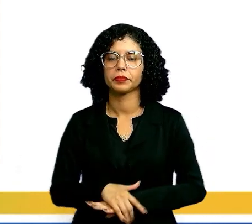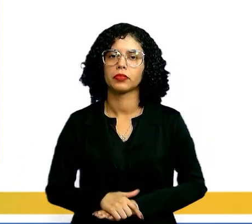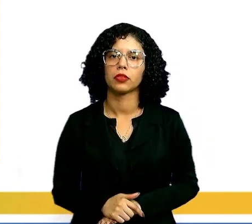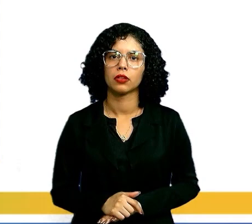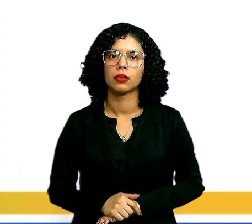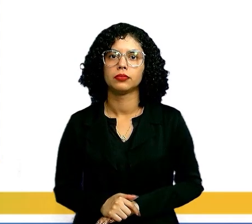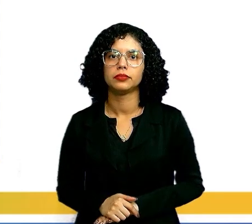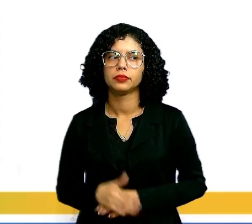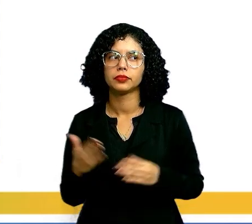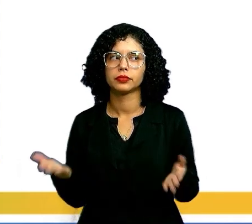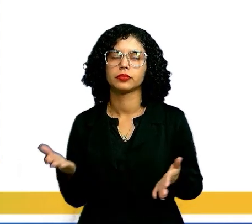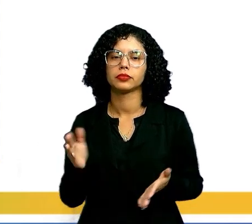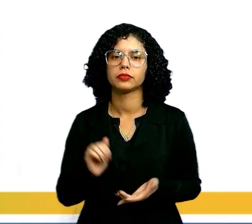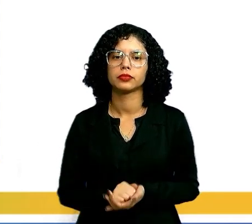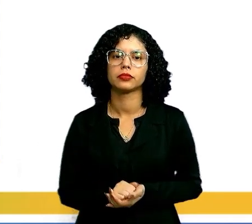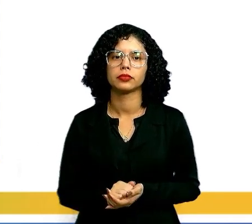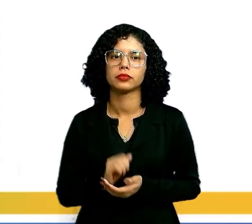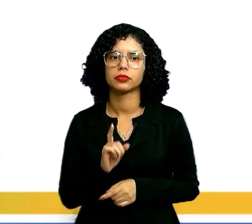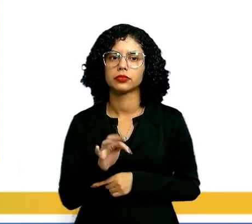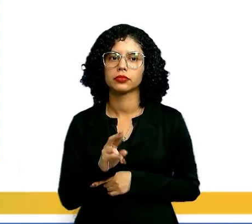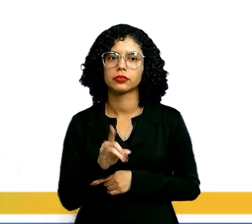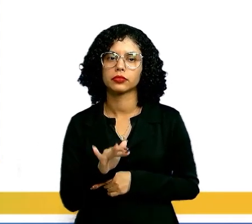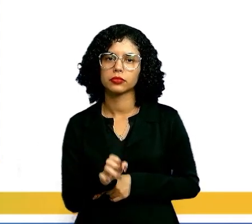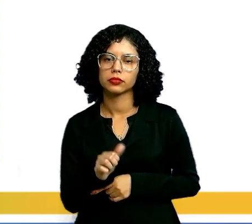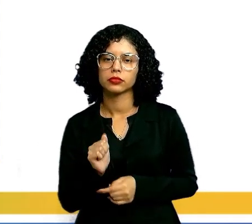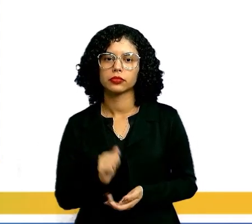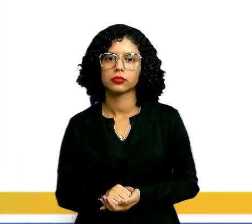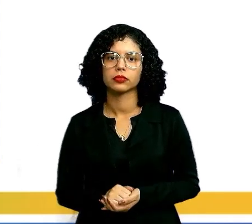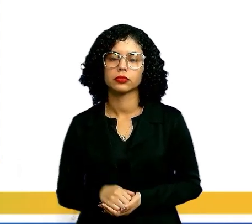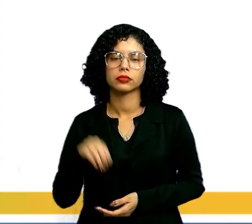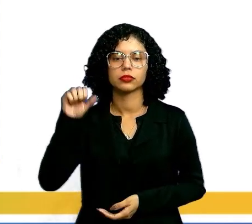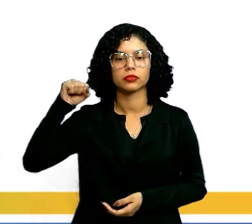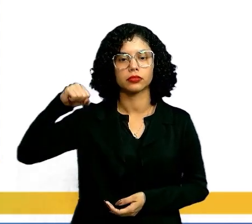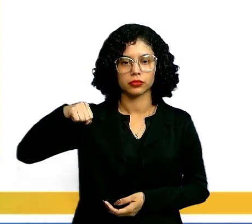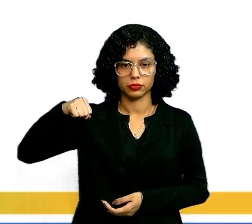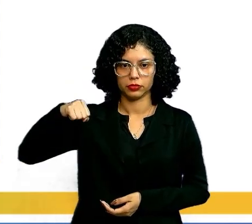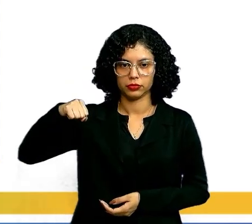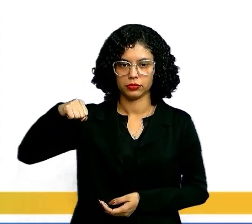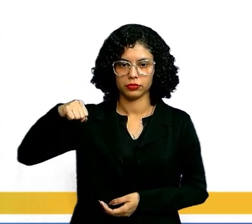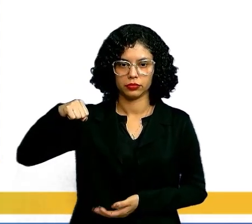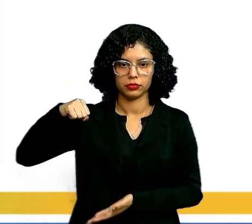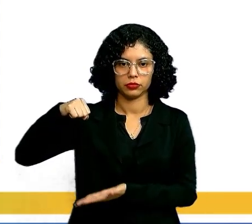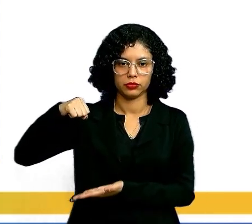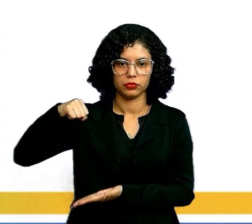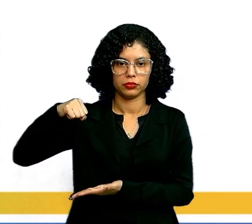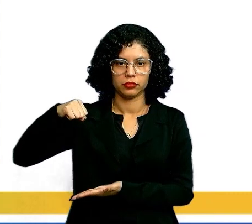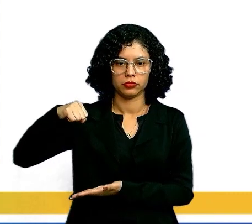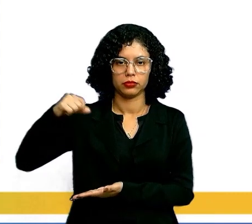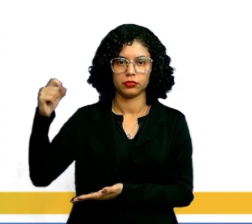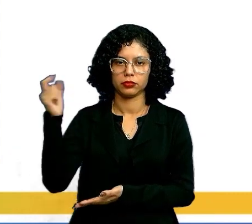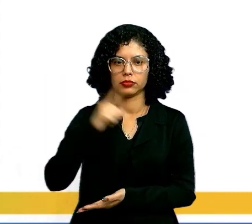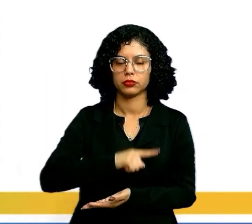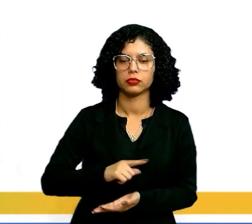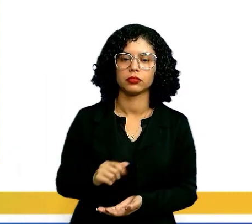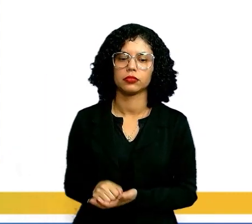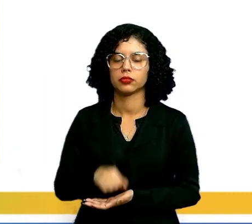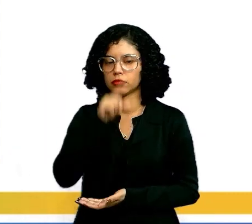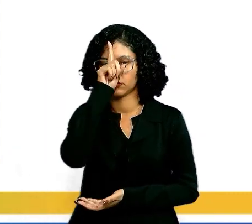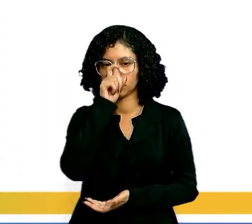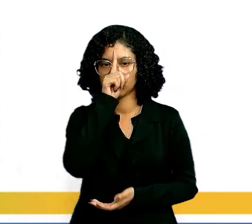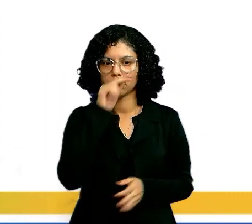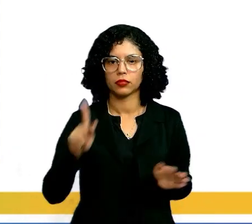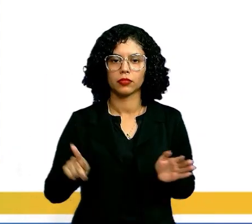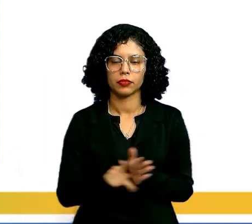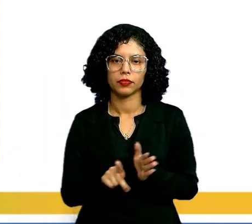bom então ele o Dió ele andava com uma lâmpada acesa no no período do Sol e meio-dia por